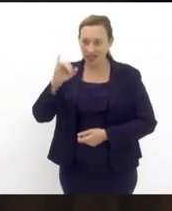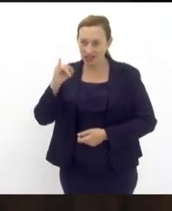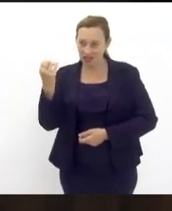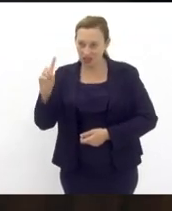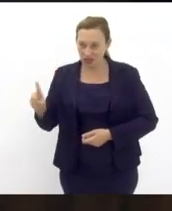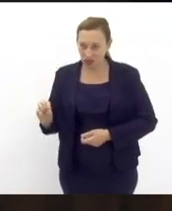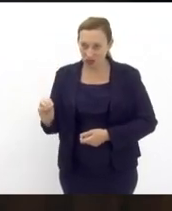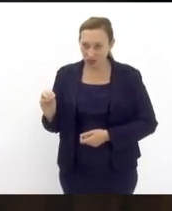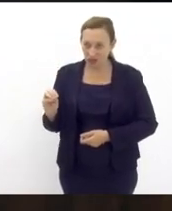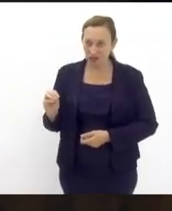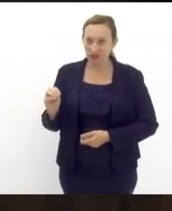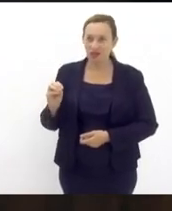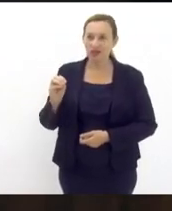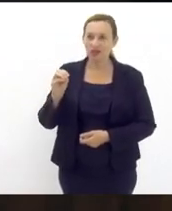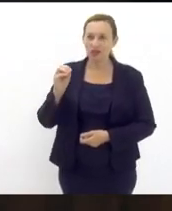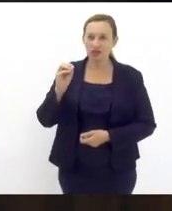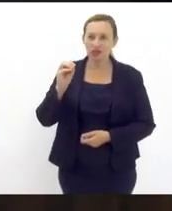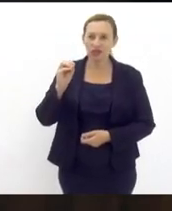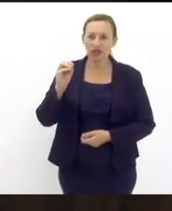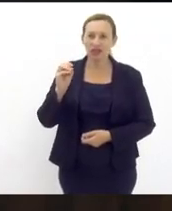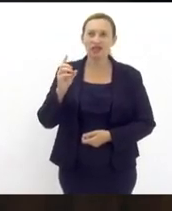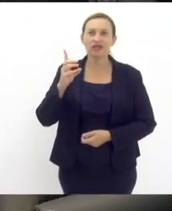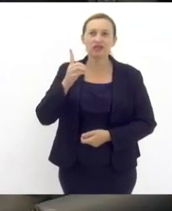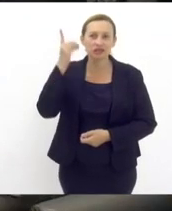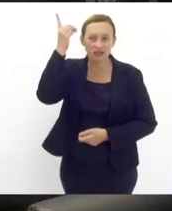Deputado Vinícius cozzolino